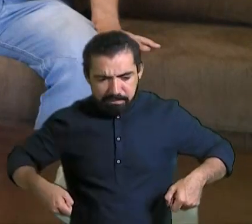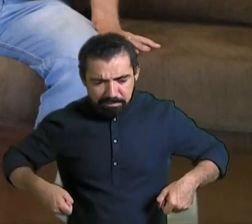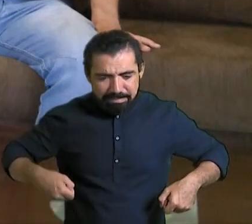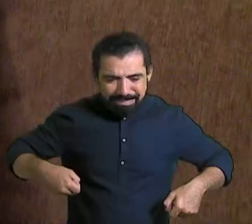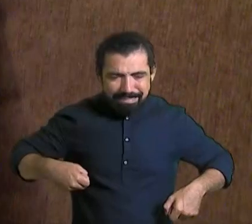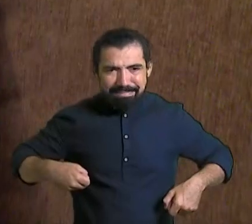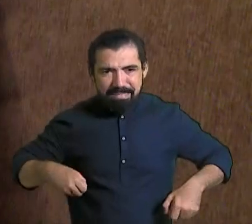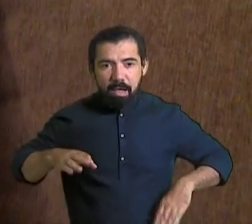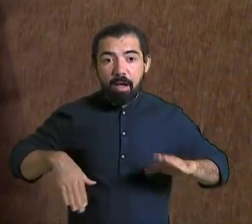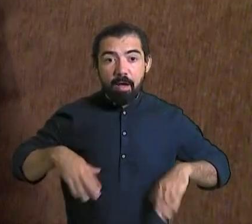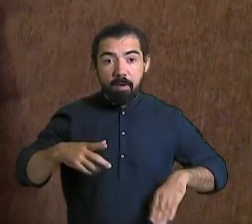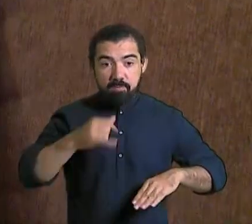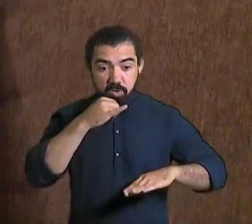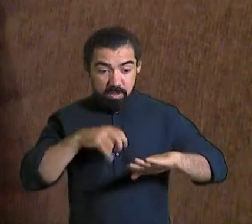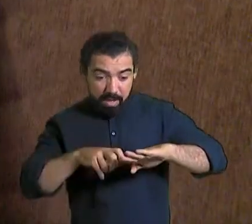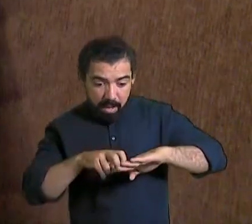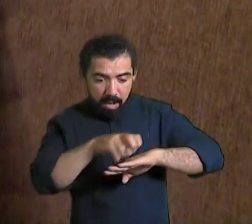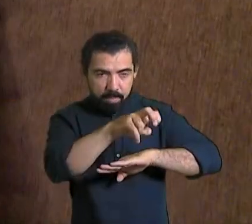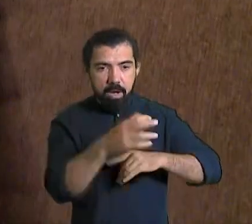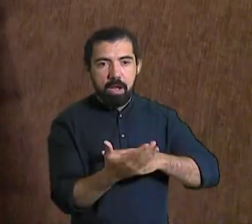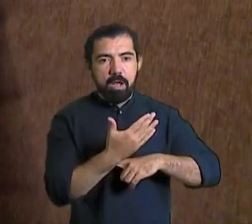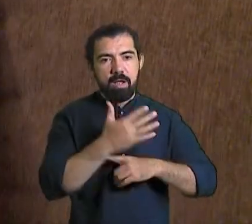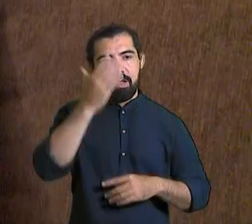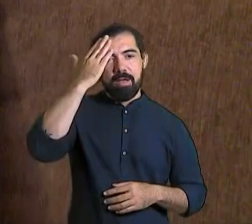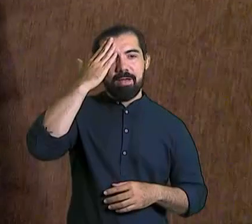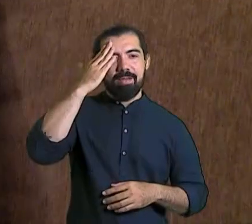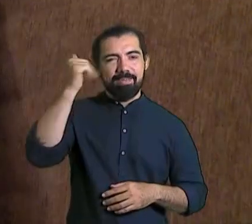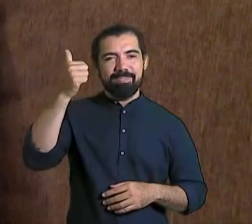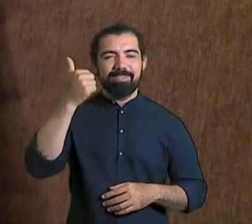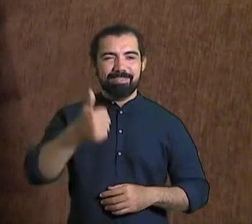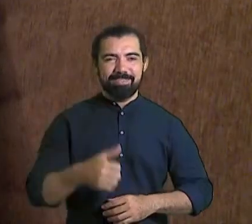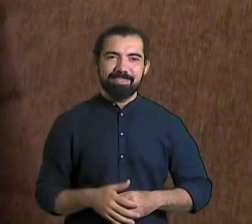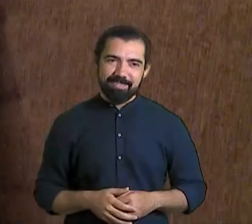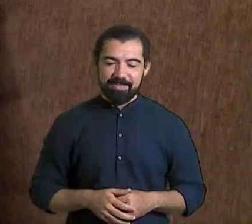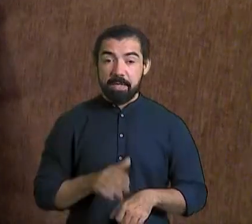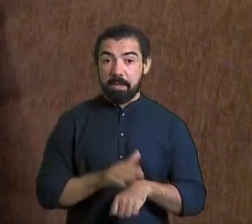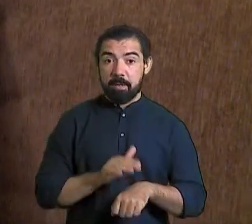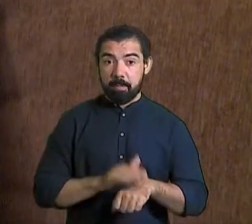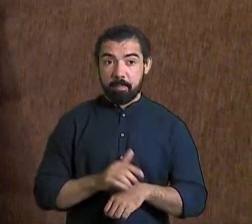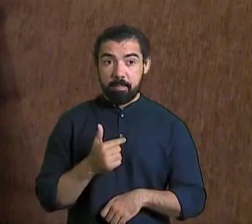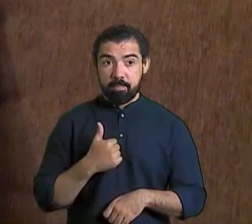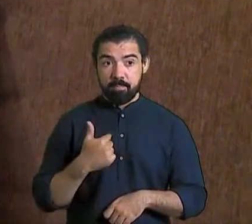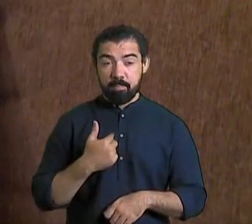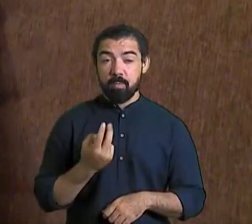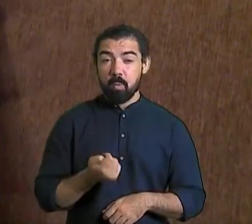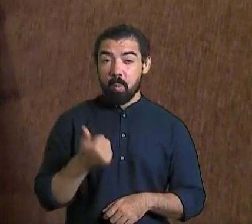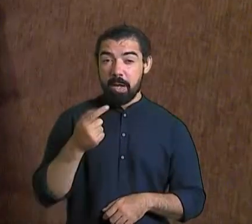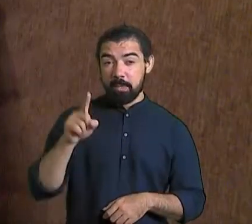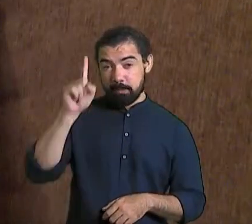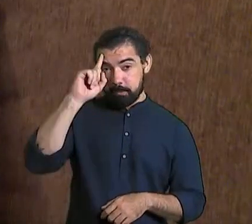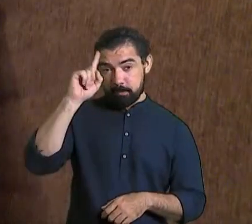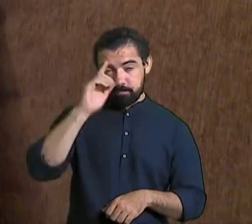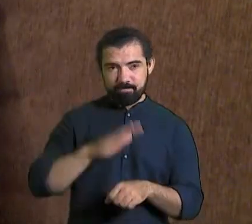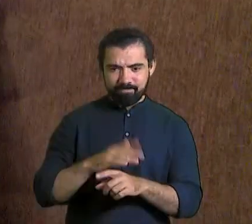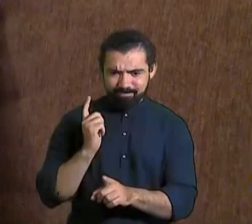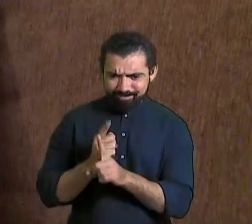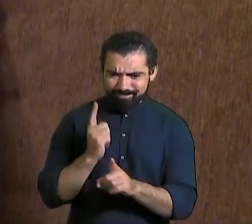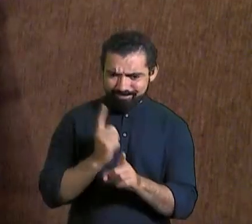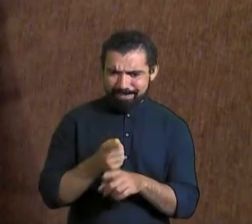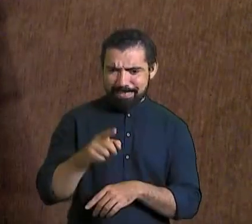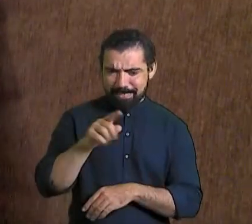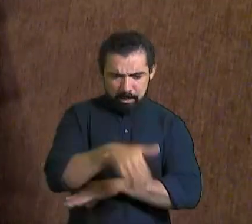compras, que vai precisar dessa rampa. Eu enfrento, quase que todo dia eu percebo isso, eu encontro isso na